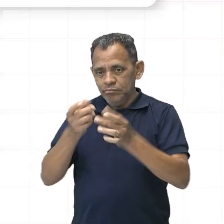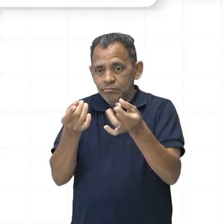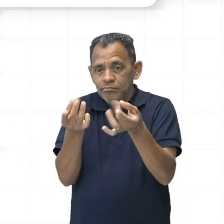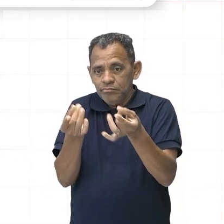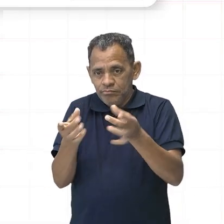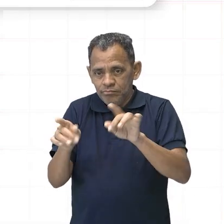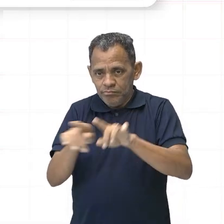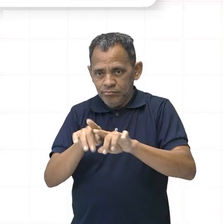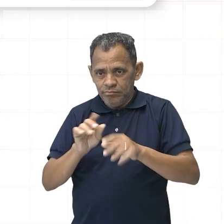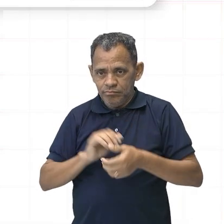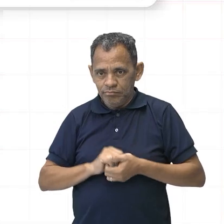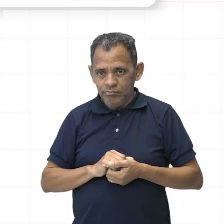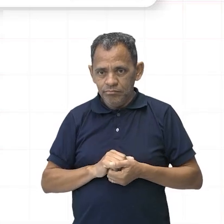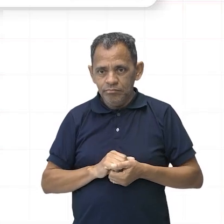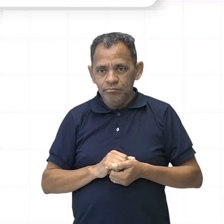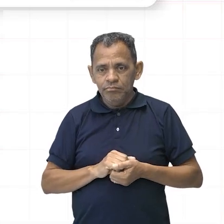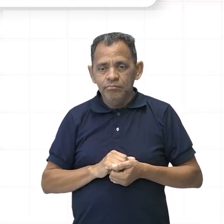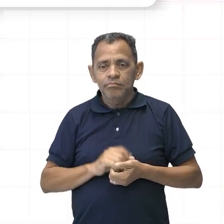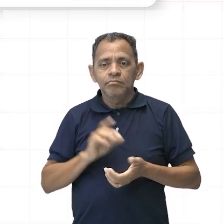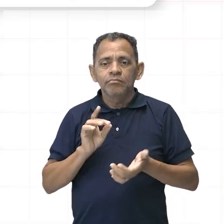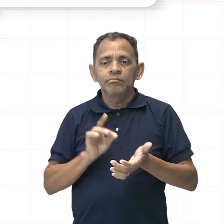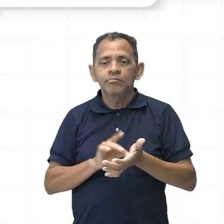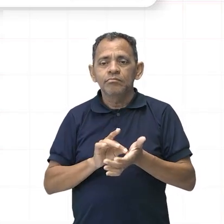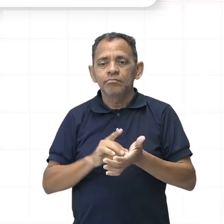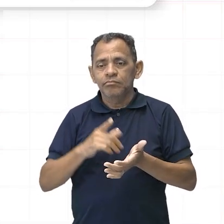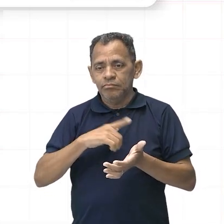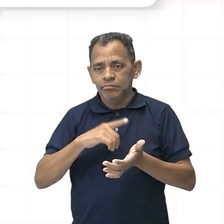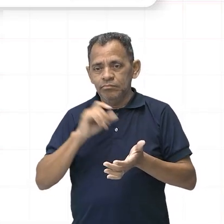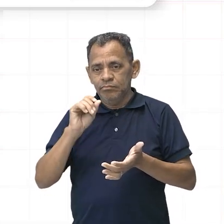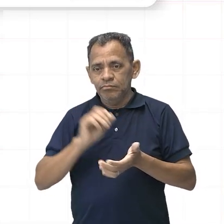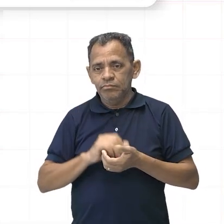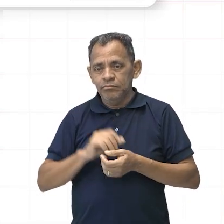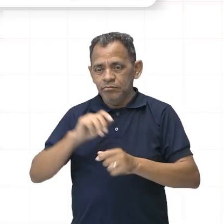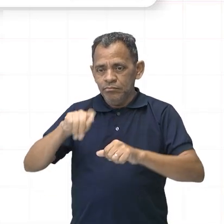mercado, tá? Então, isso acaba fazendo com que esses